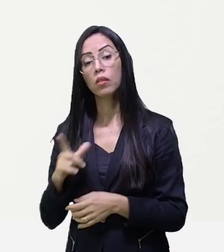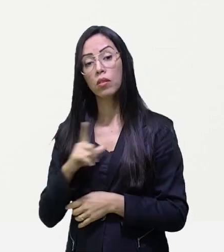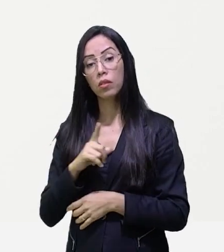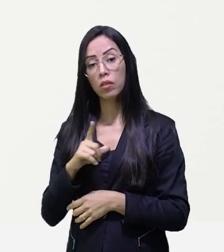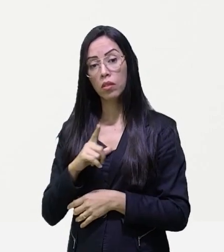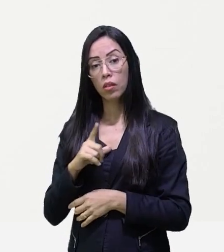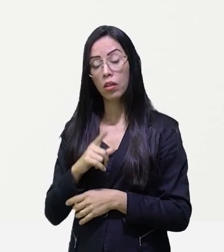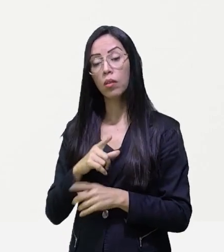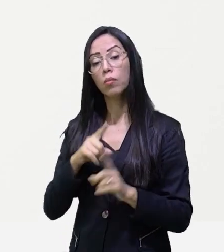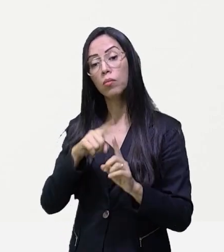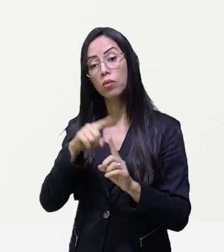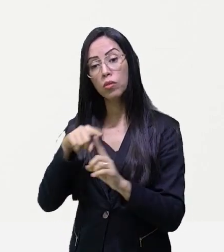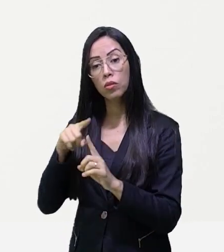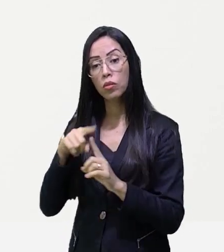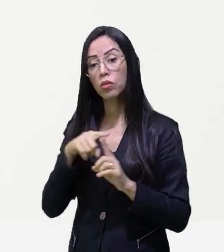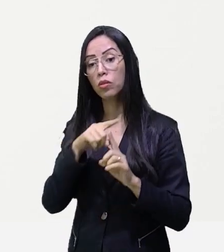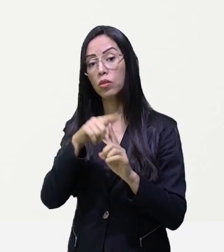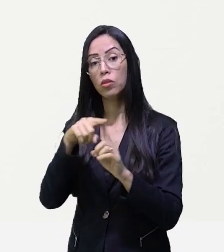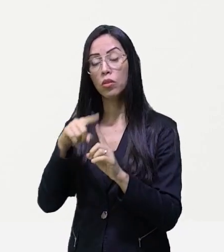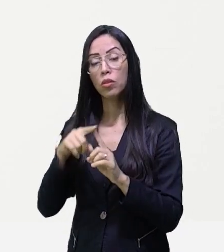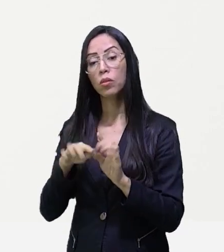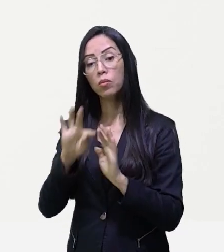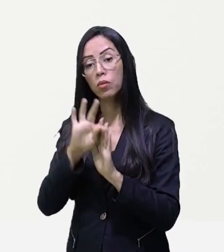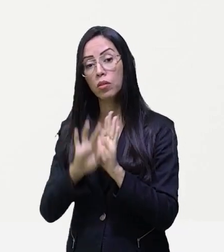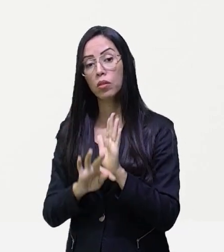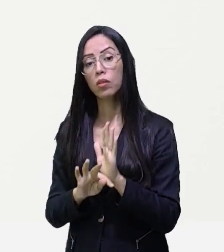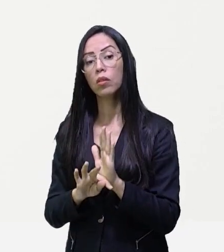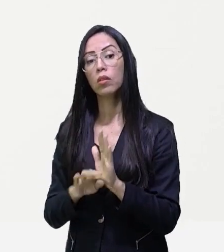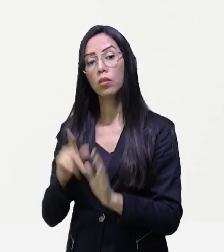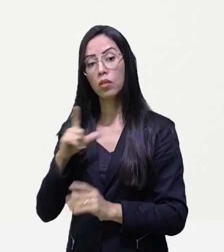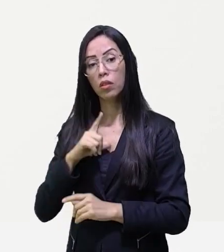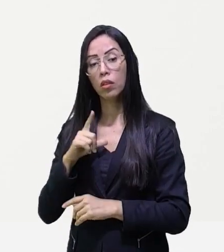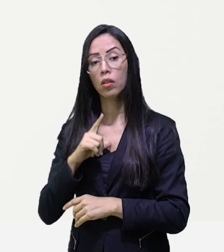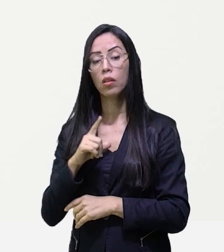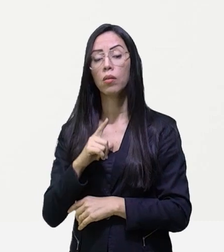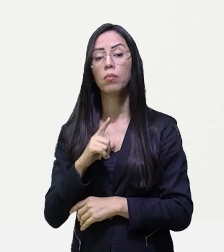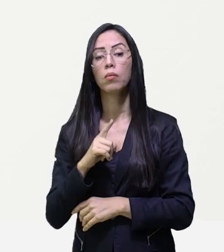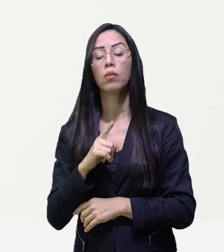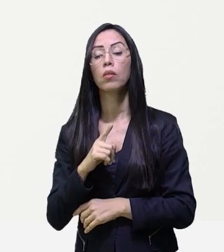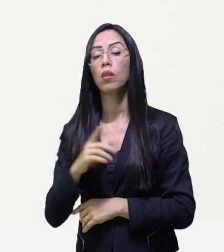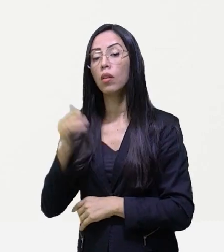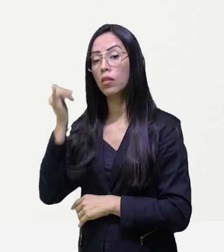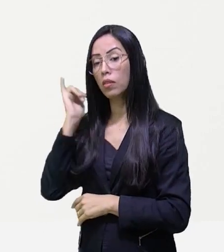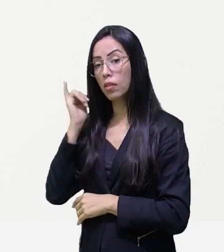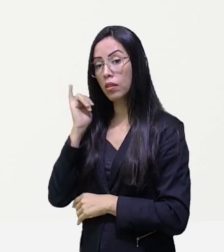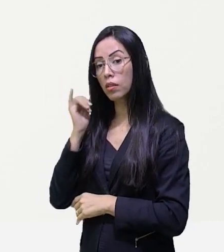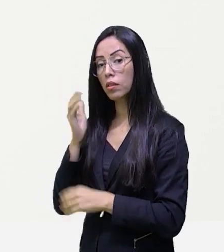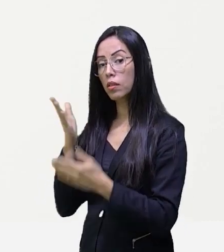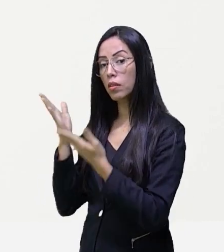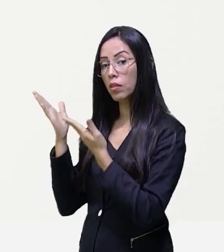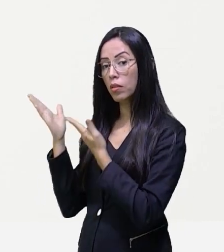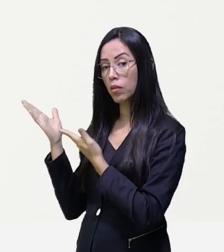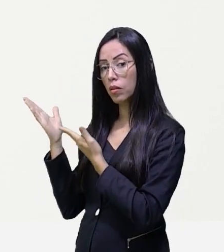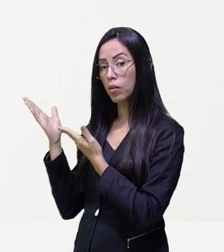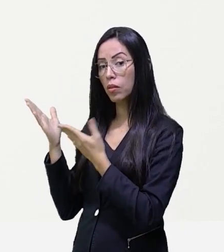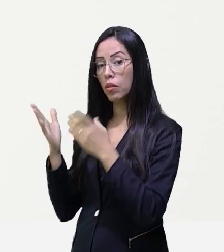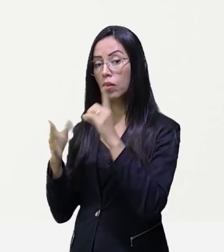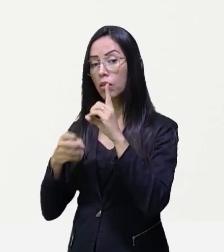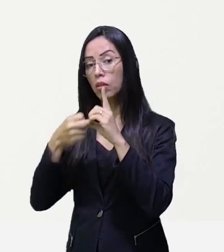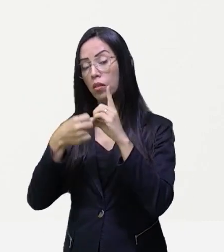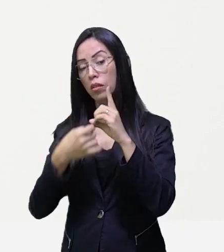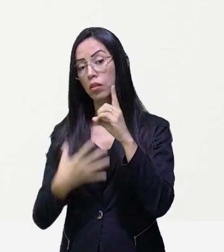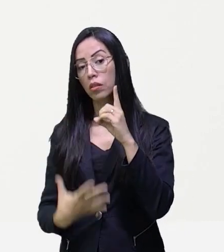como tipos, né, tipologia textual, nós temos a narração, nós temos